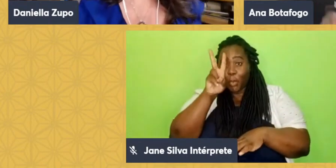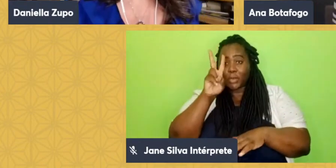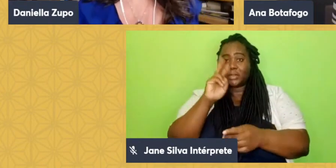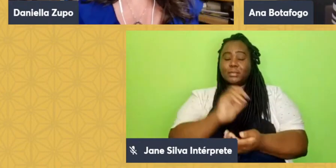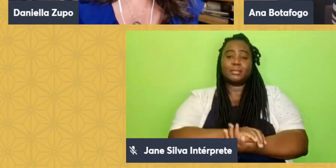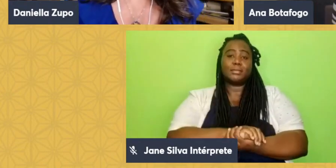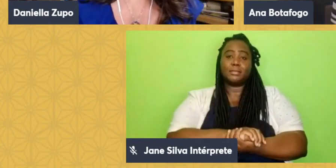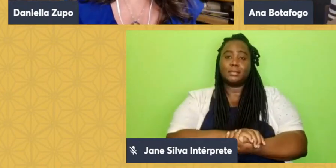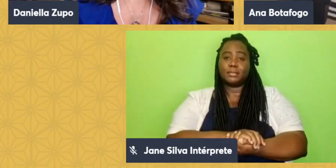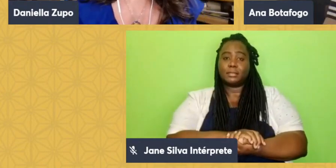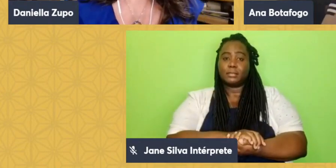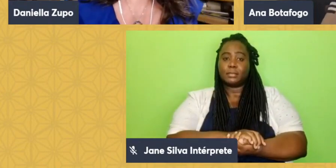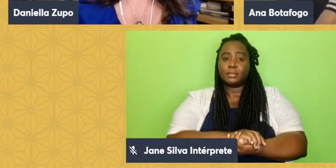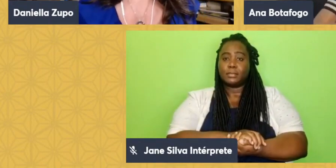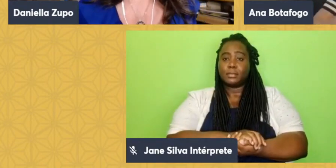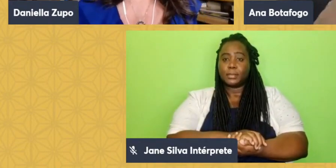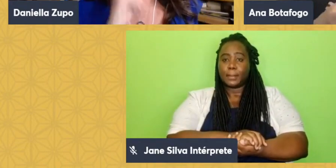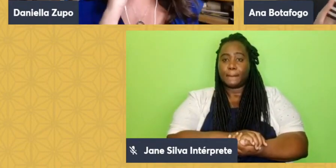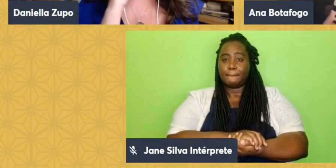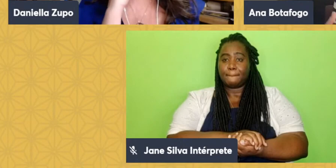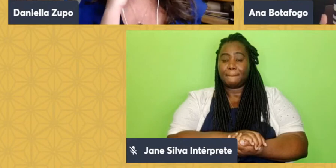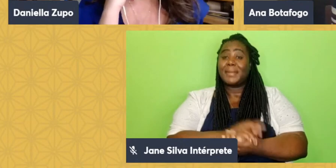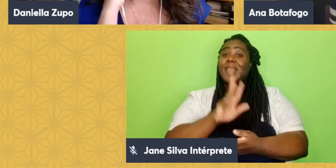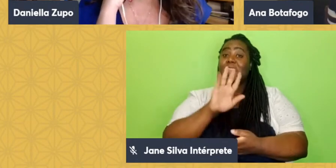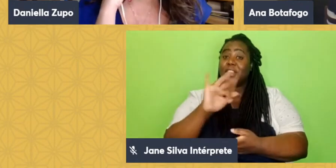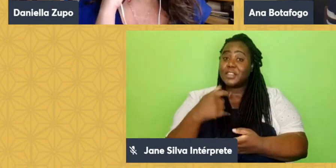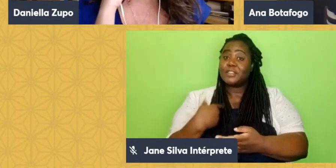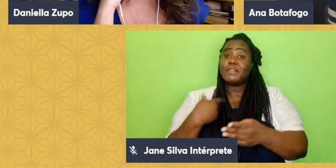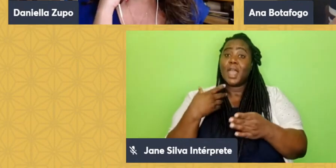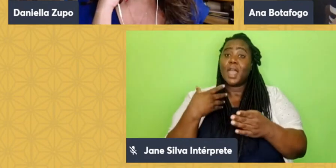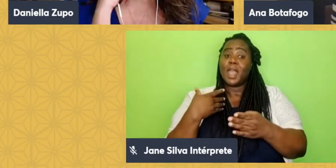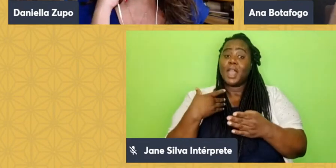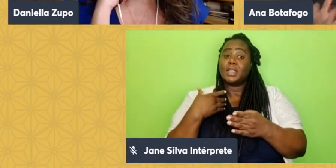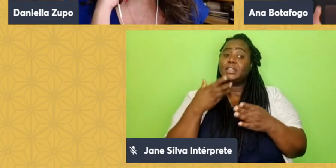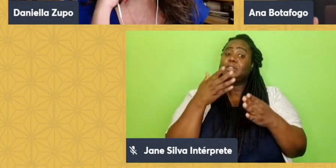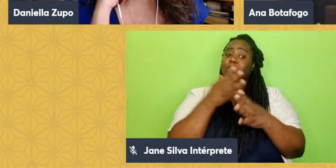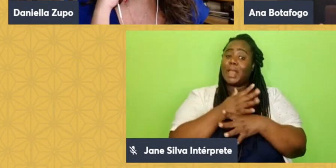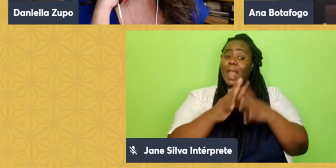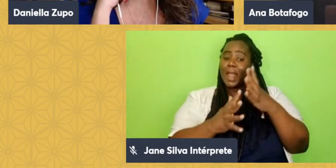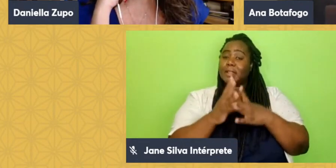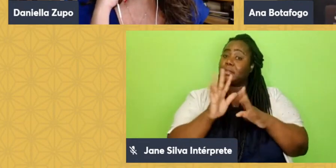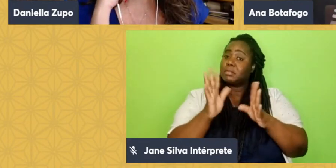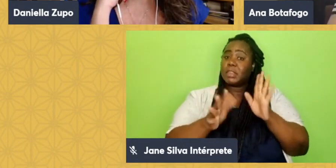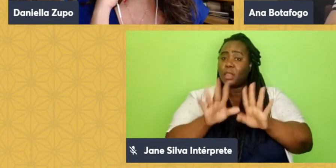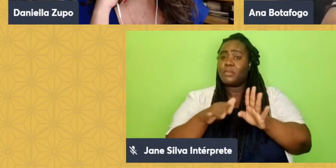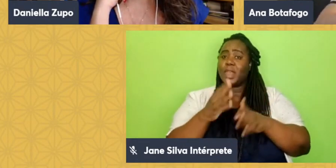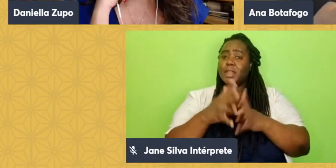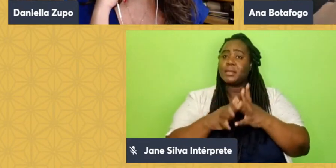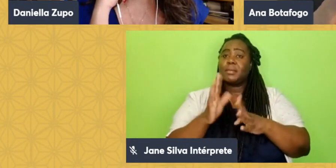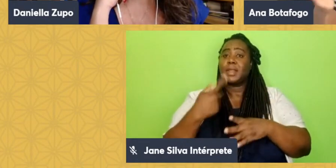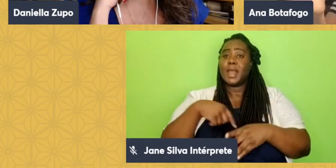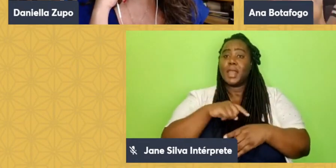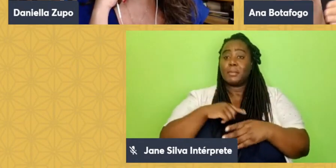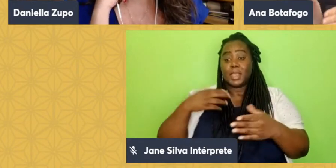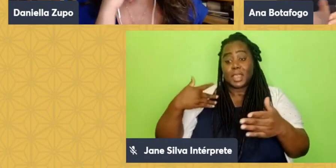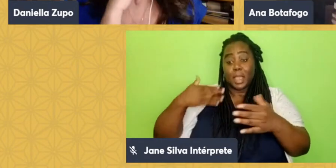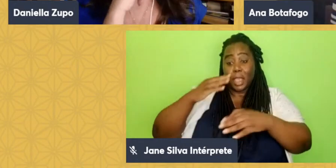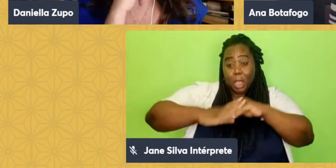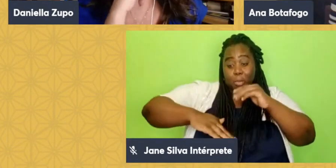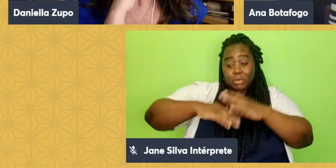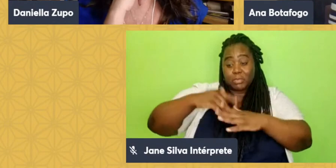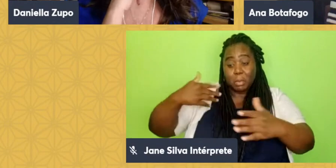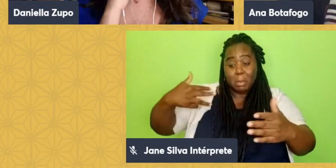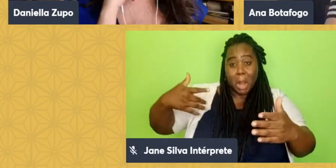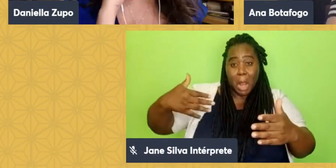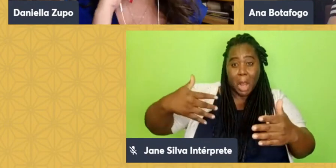é que vai interferir sim enquanto artista eu que teve uma carreira longa a minha carreira foi